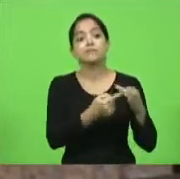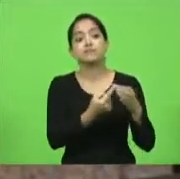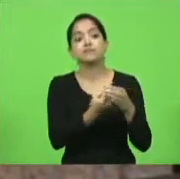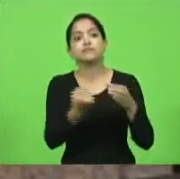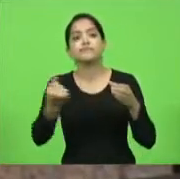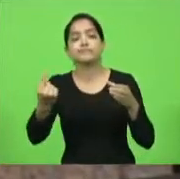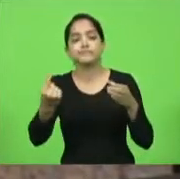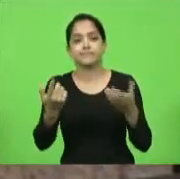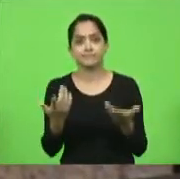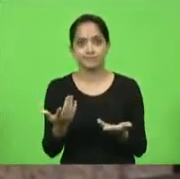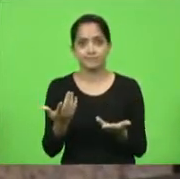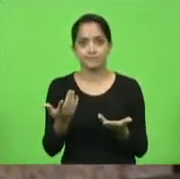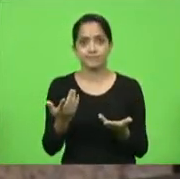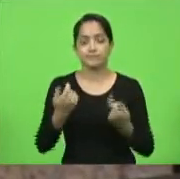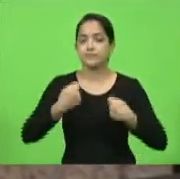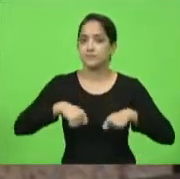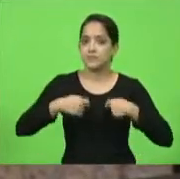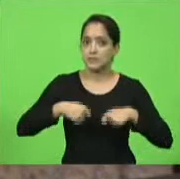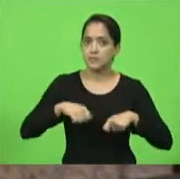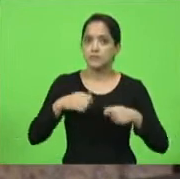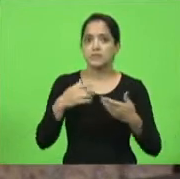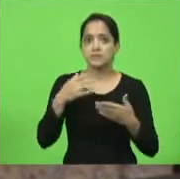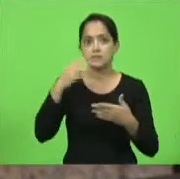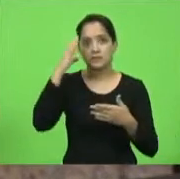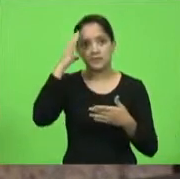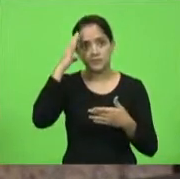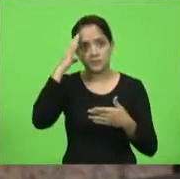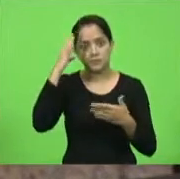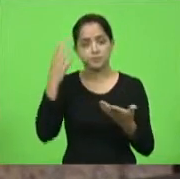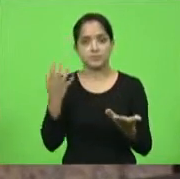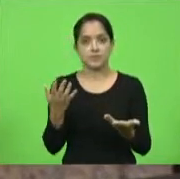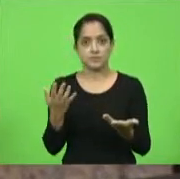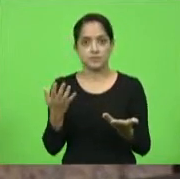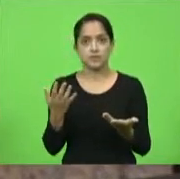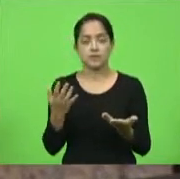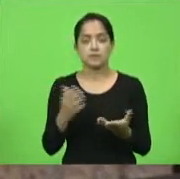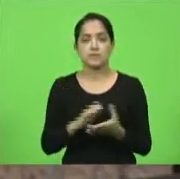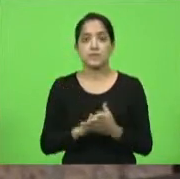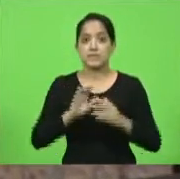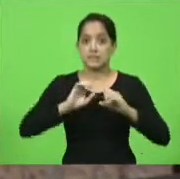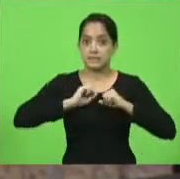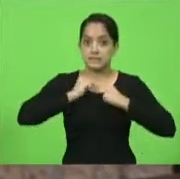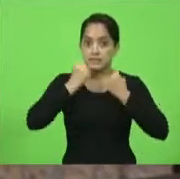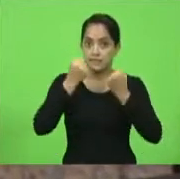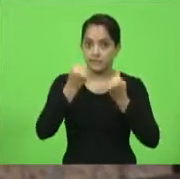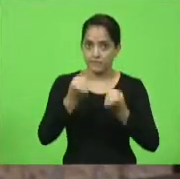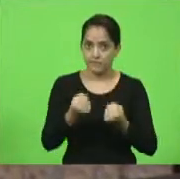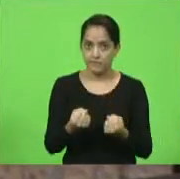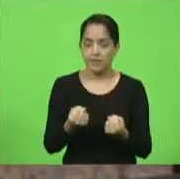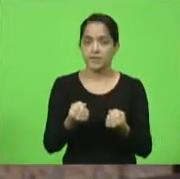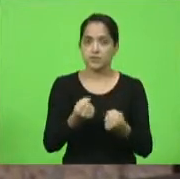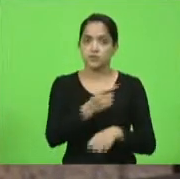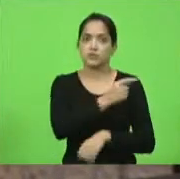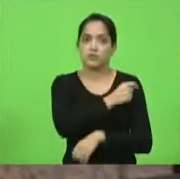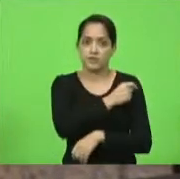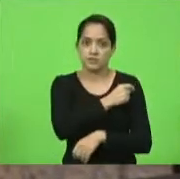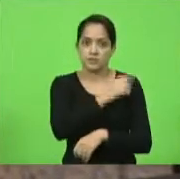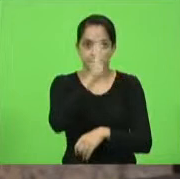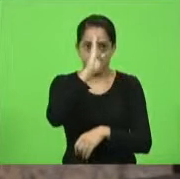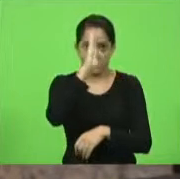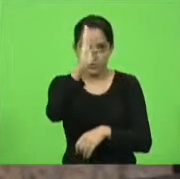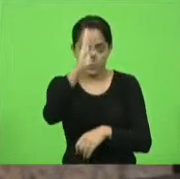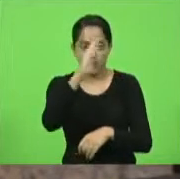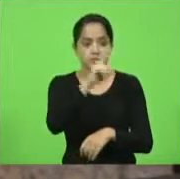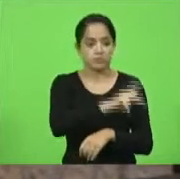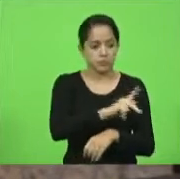Gente, vamos ter um pouquinho mais de senso de realidade? Se você defende, então, vacinação prioritária para